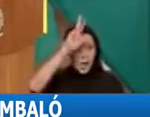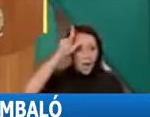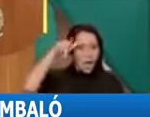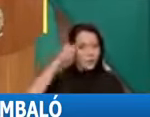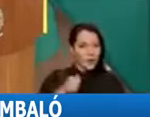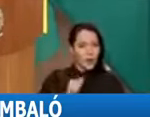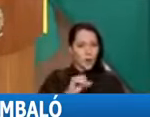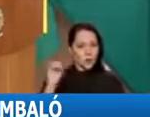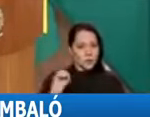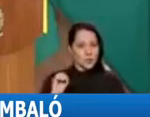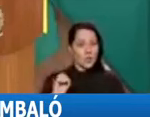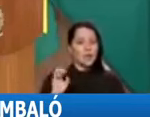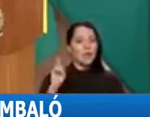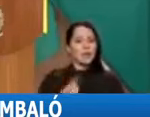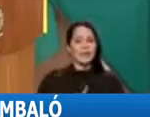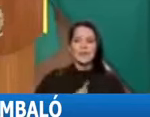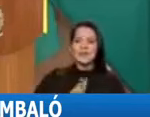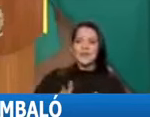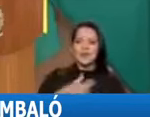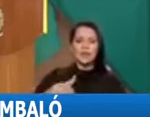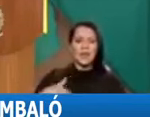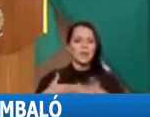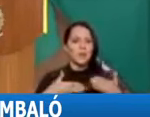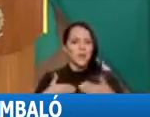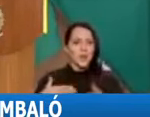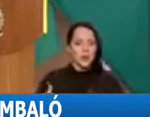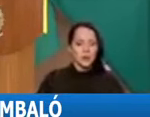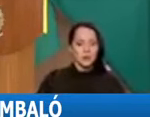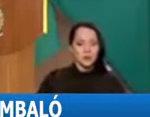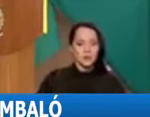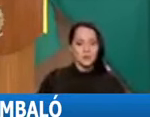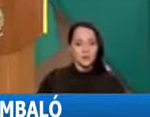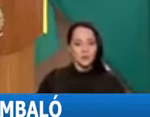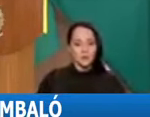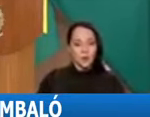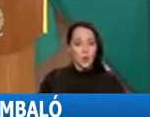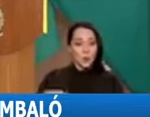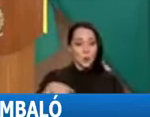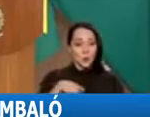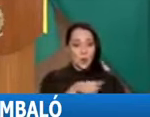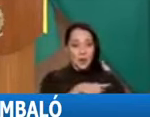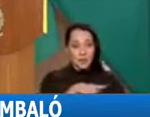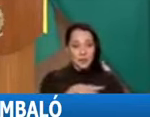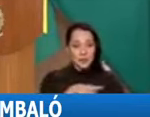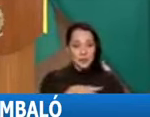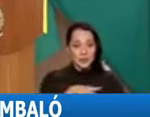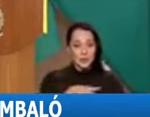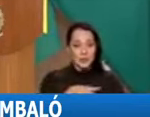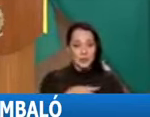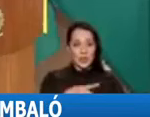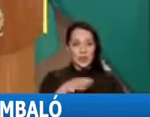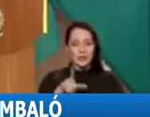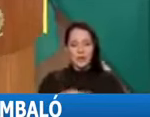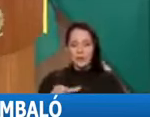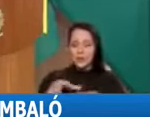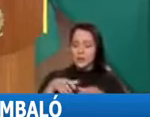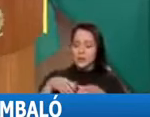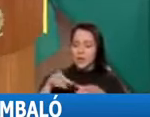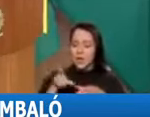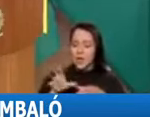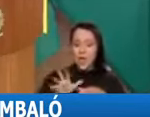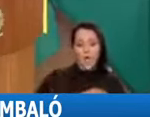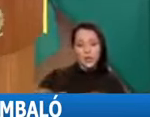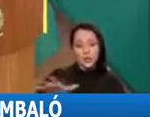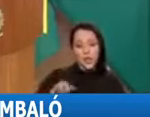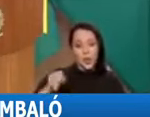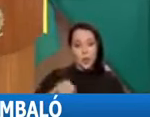que uma vasto mercado e os países da nossa sobre zão